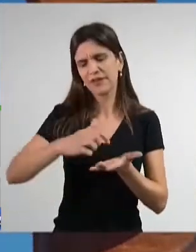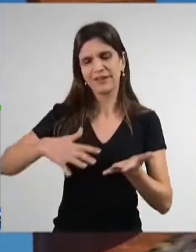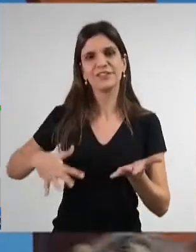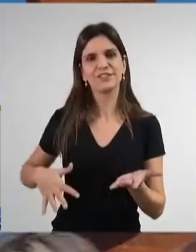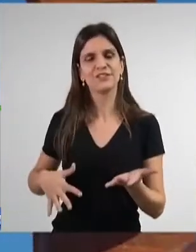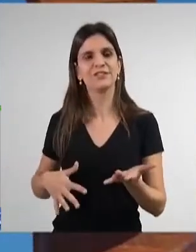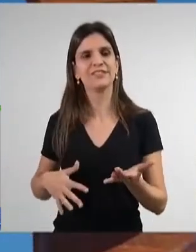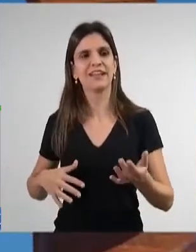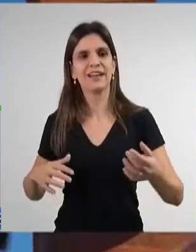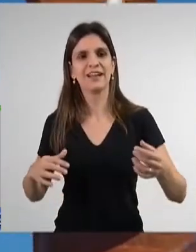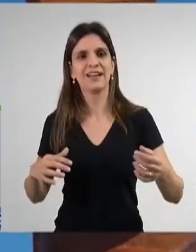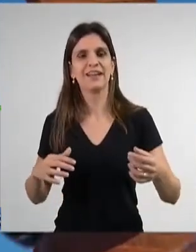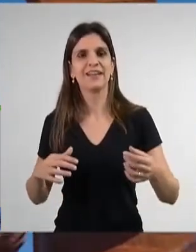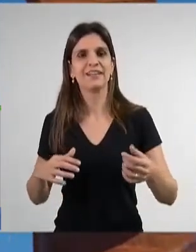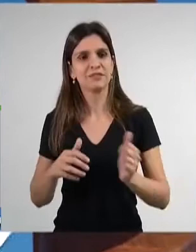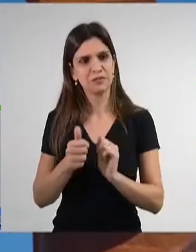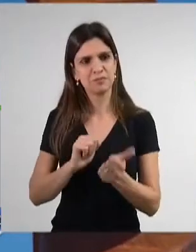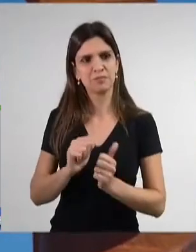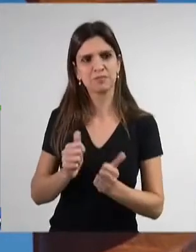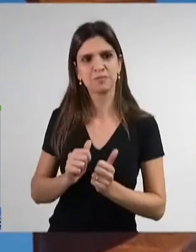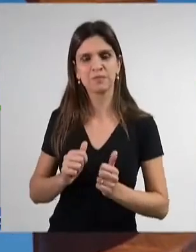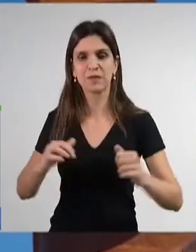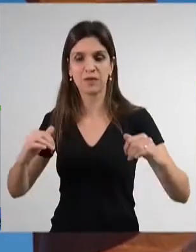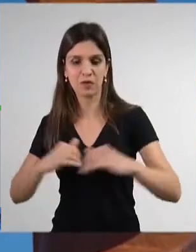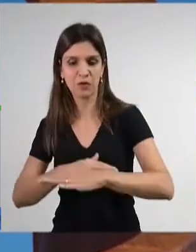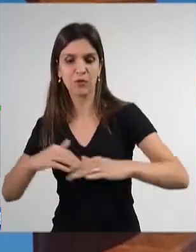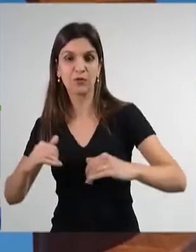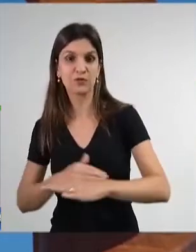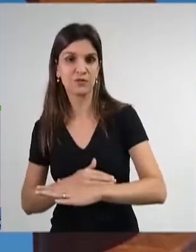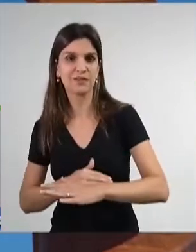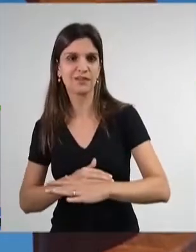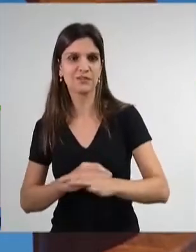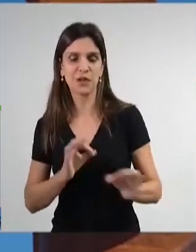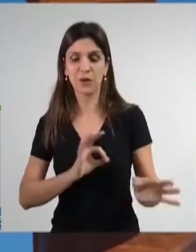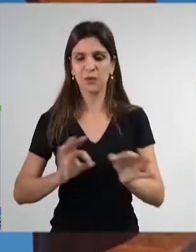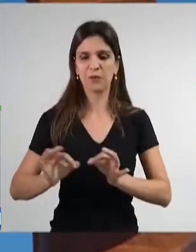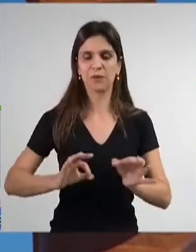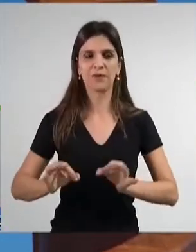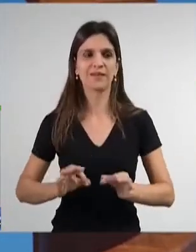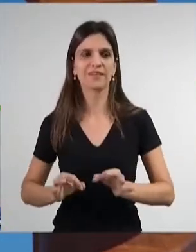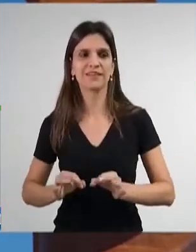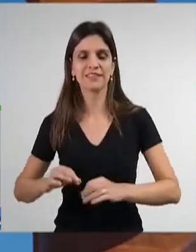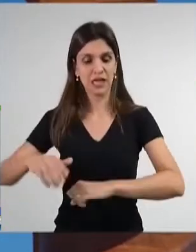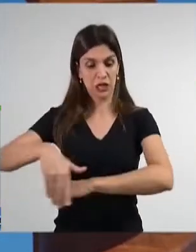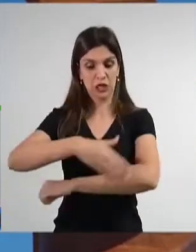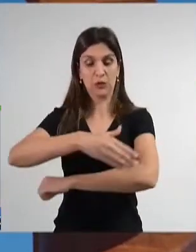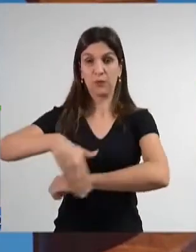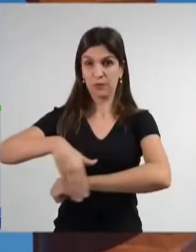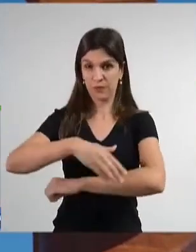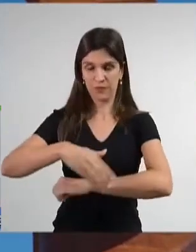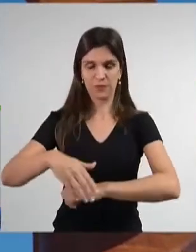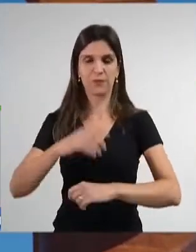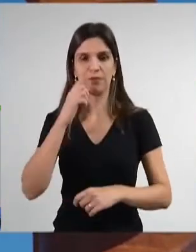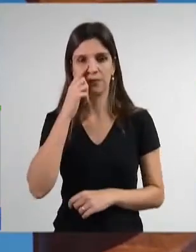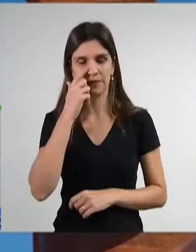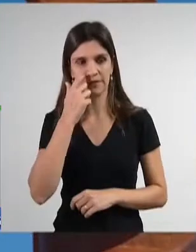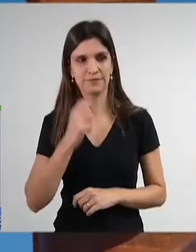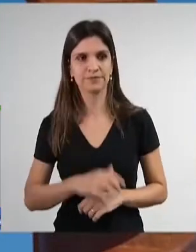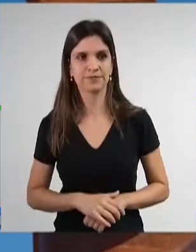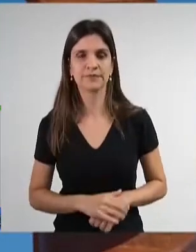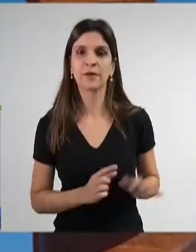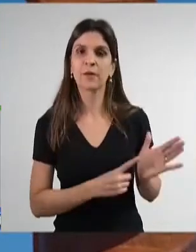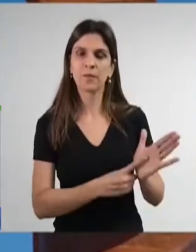pedestre dentro da própria escola, uma simulação do que seria o trânsito, levam as crianças para as ruas para demonstrar como é